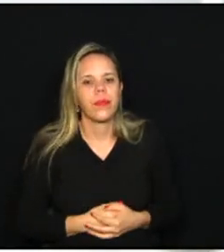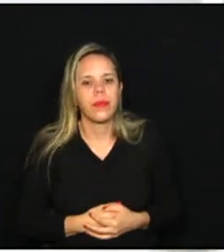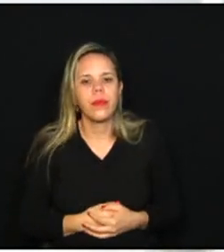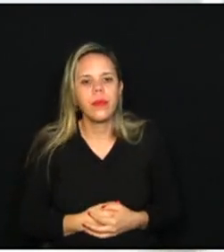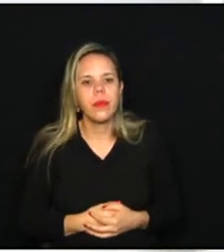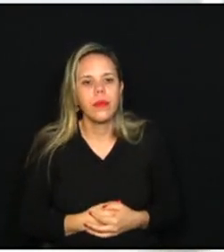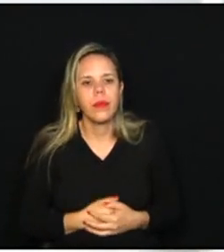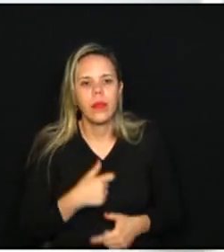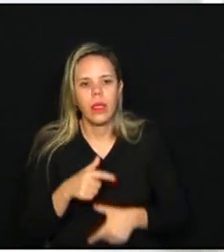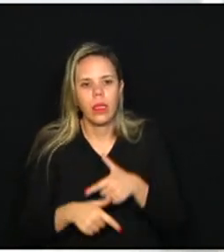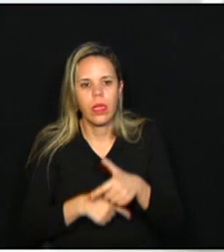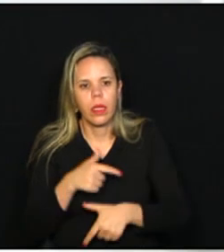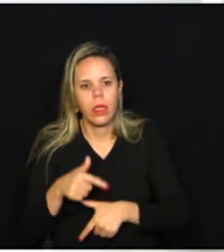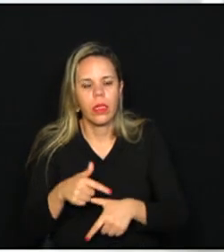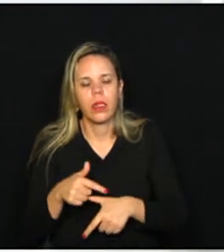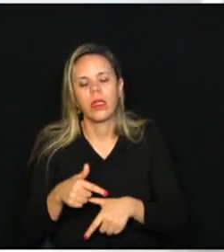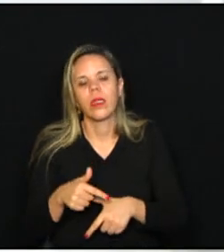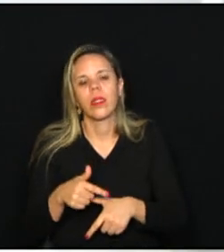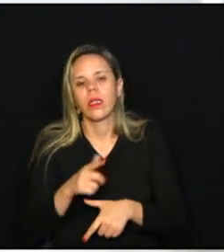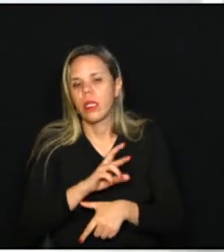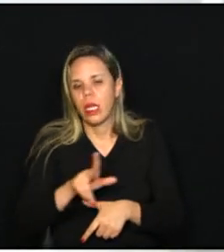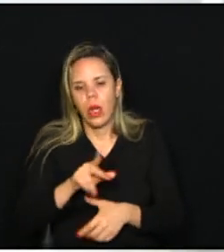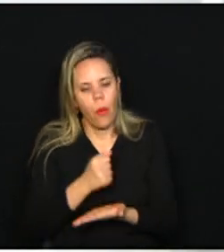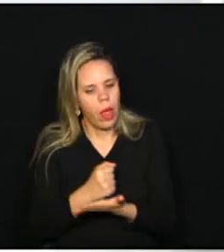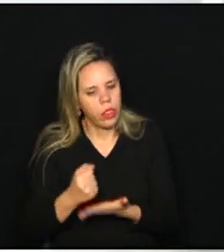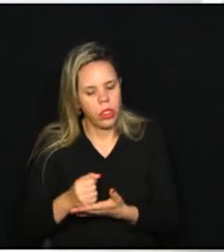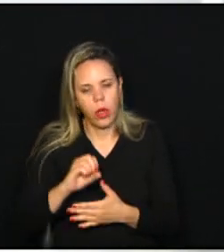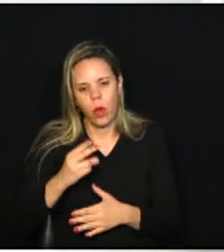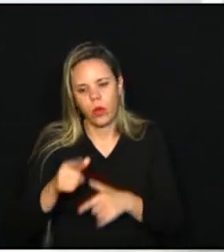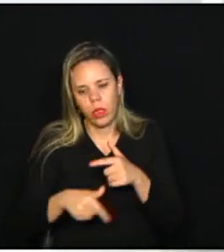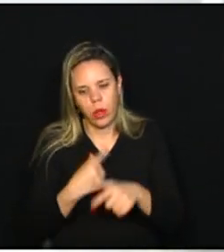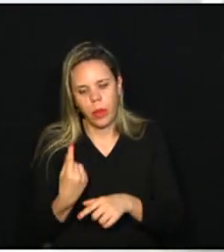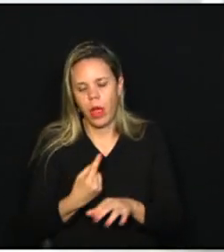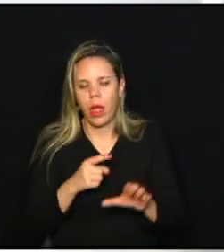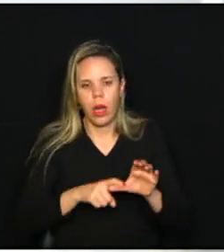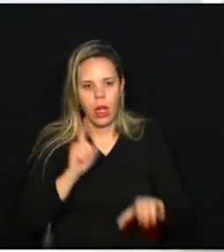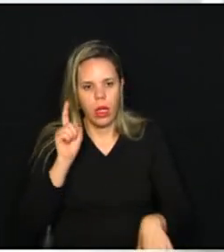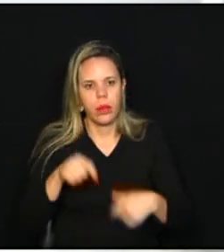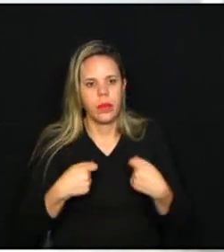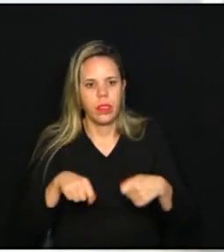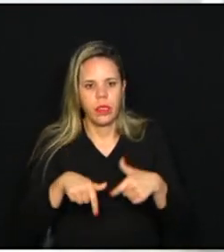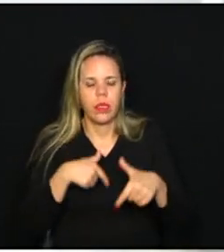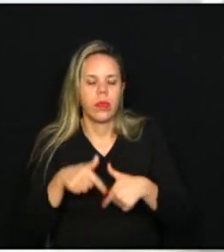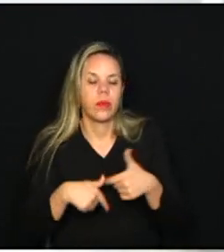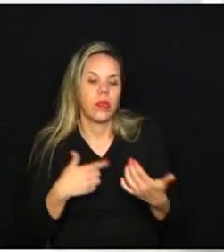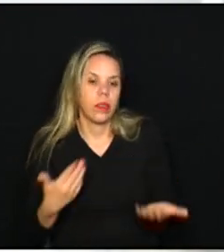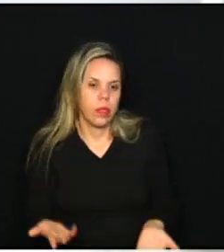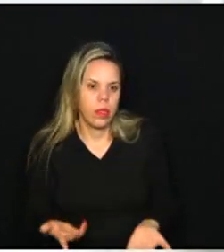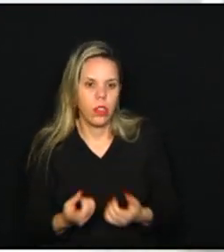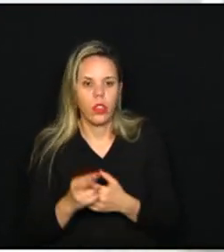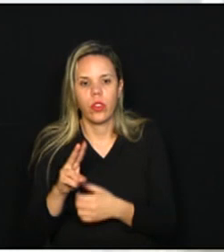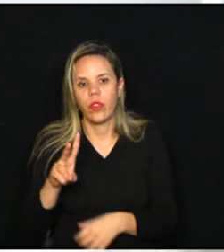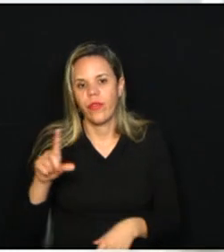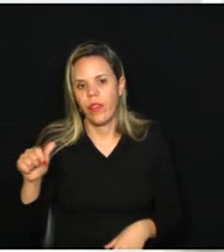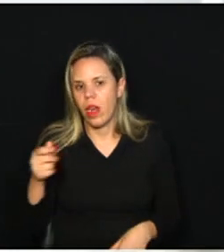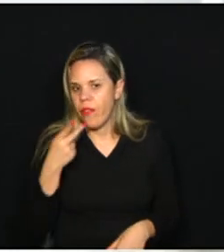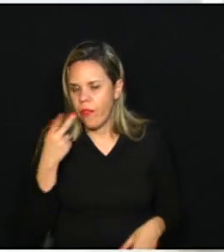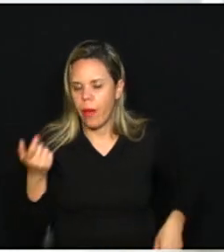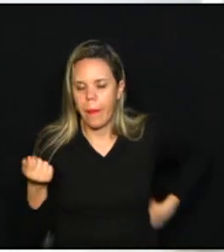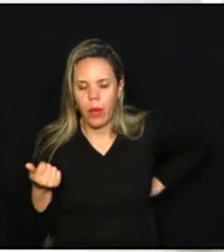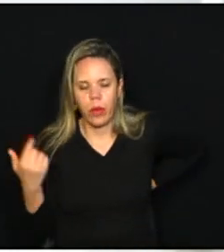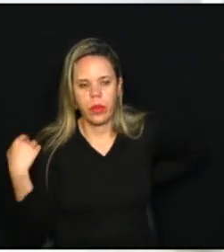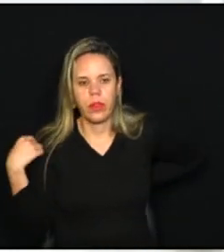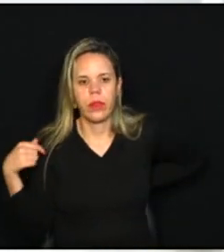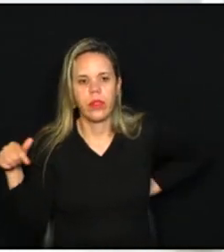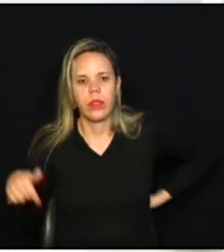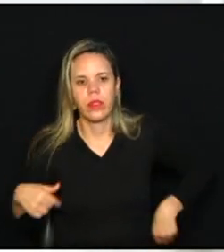têm trabalhos ou informais ou trabalhos autônomos e que precisam trabalhar. Então, o que a doutora Valéria falou um pouquinho e